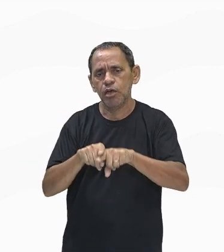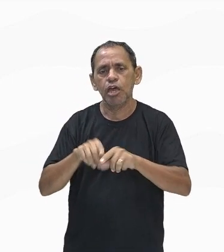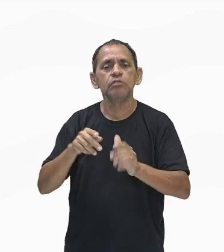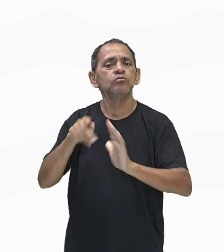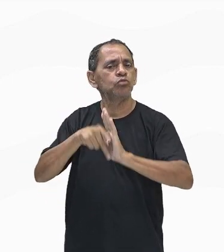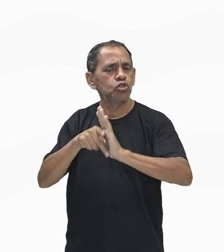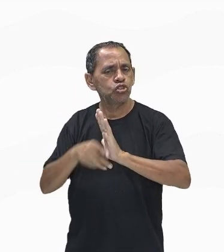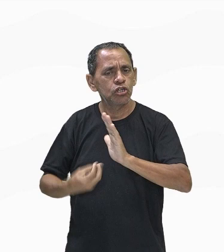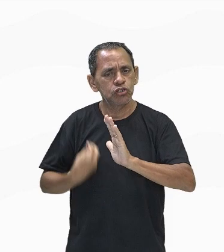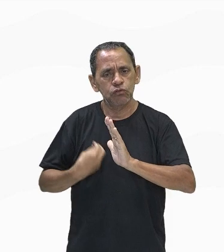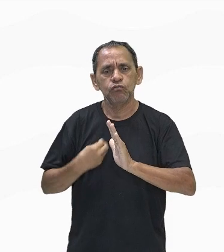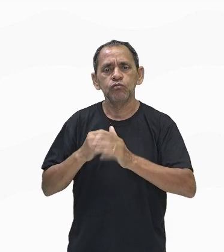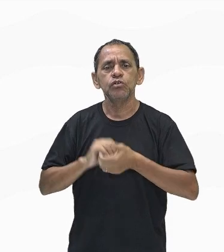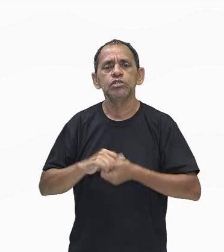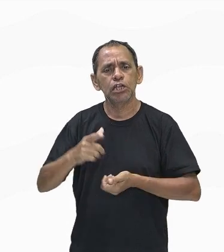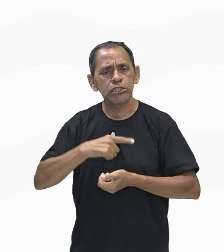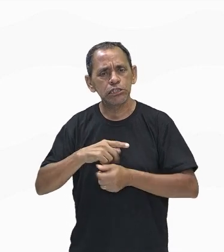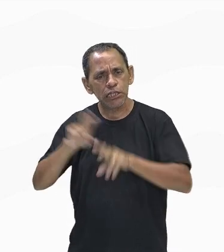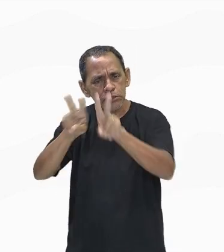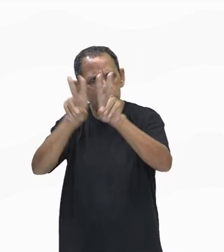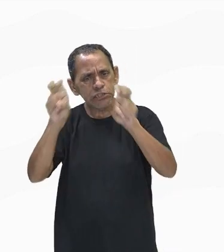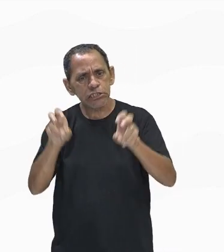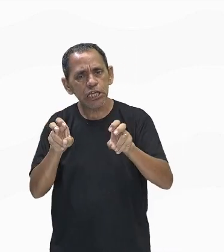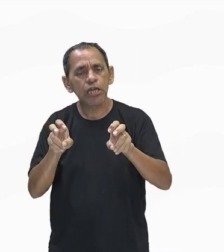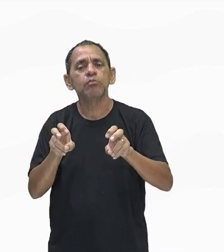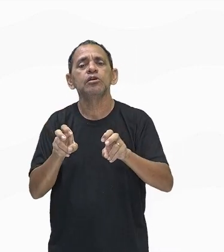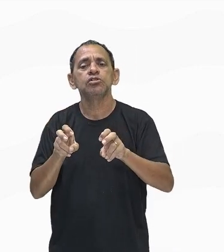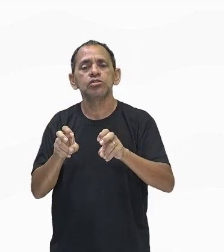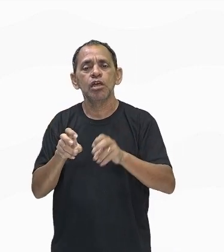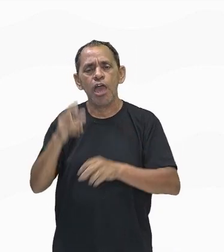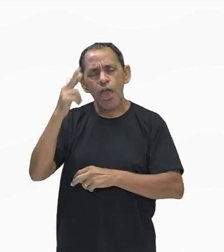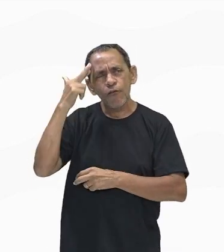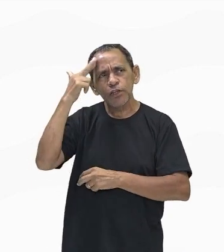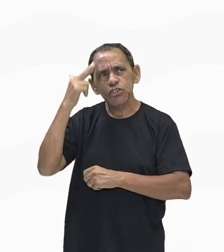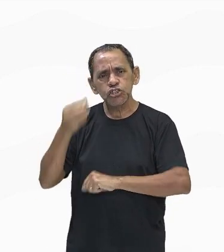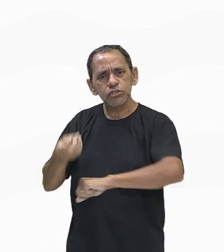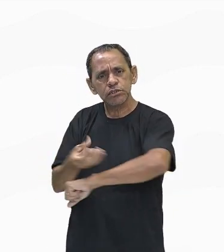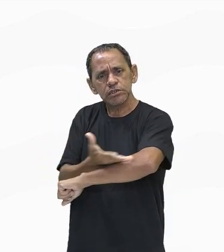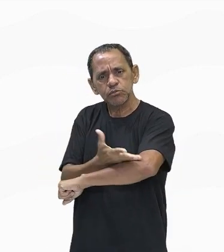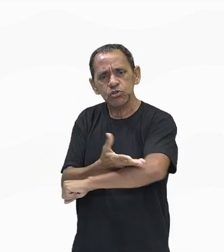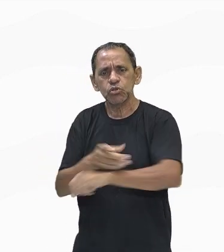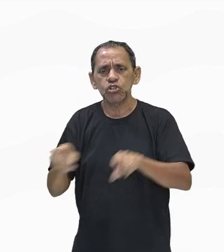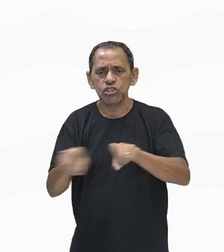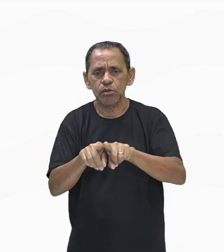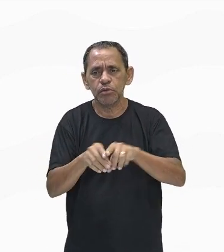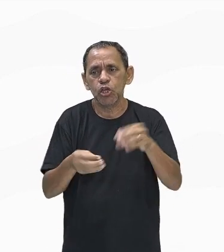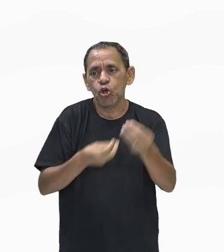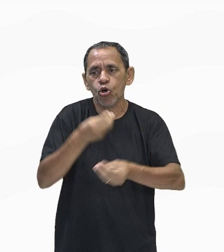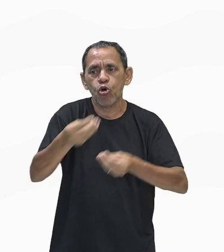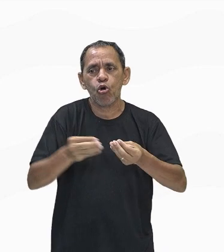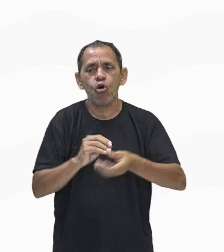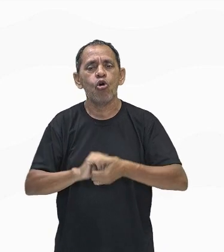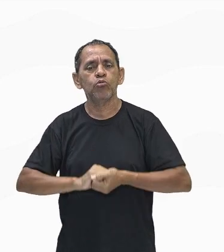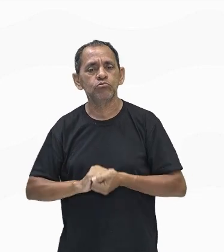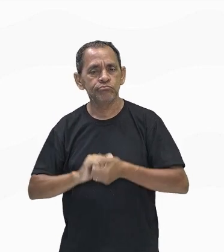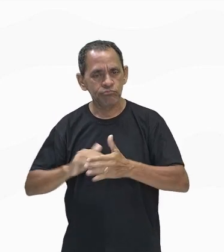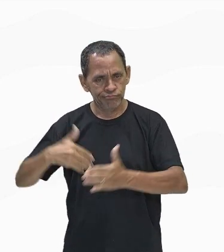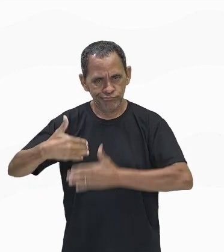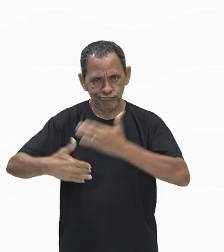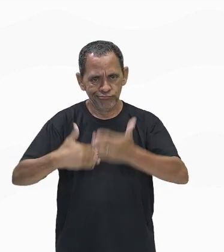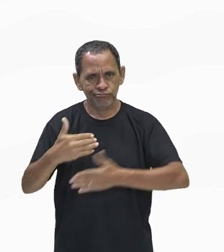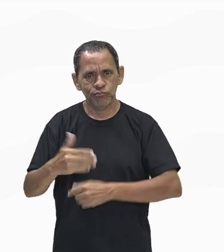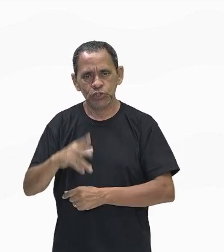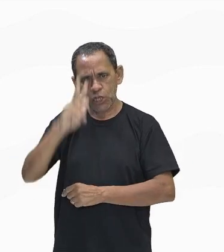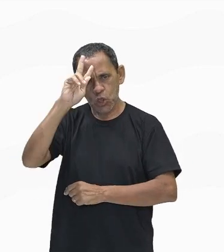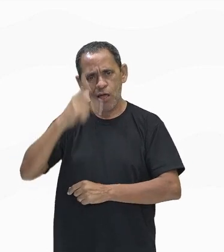essa percepção e a reflexão sobre as emoções, tá? Então, a gente desenvolver esse autoconhecimento,